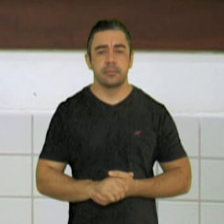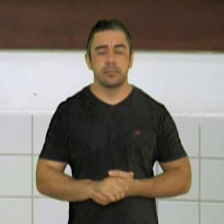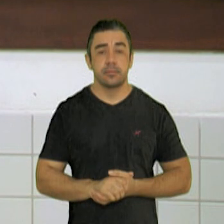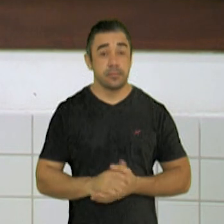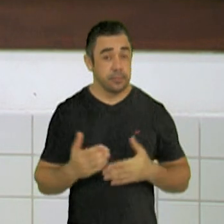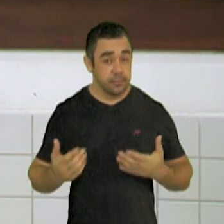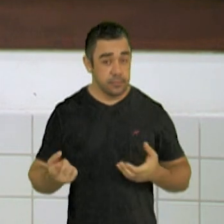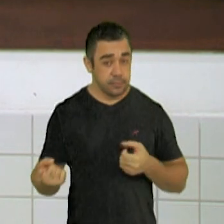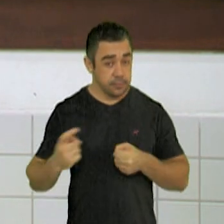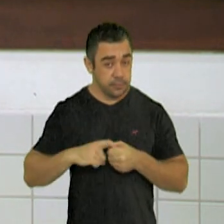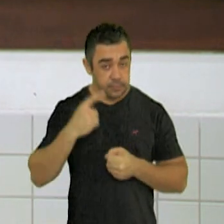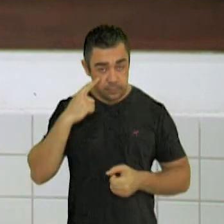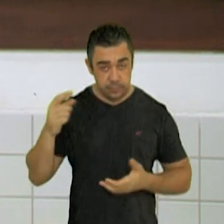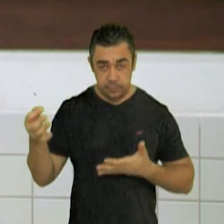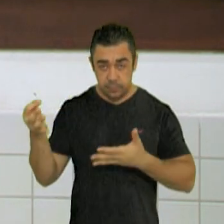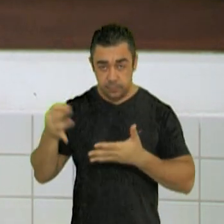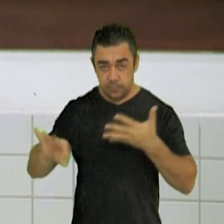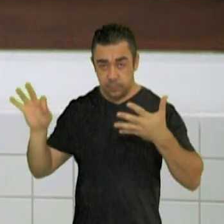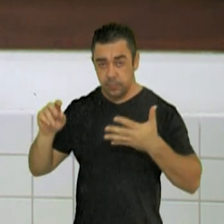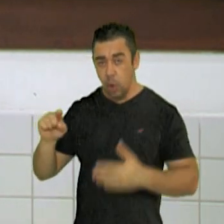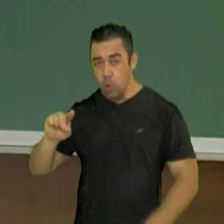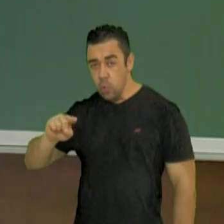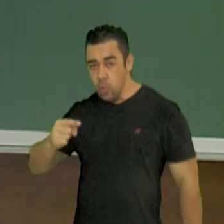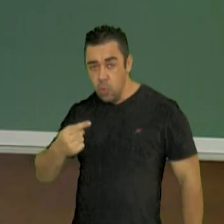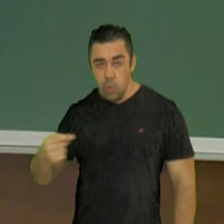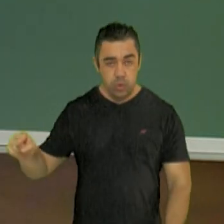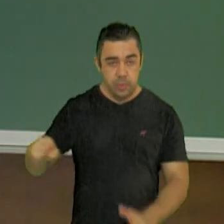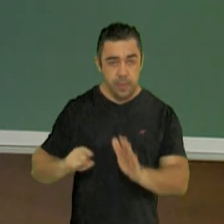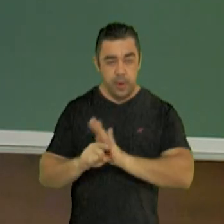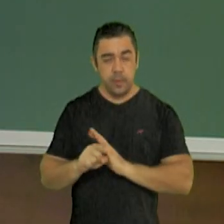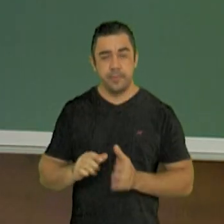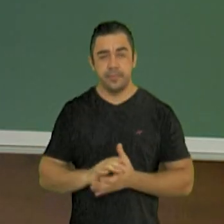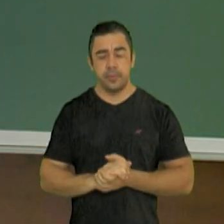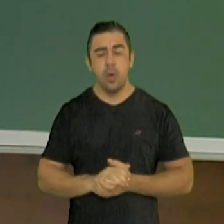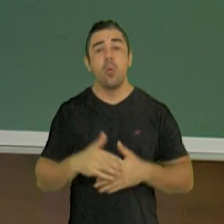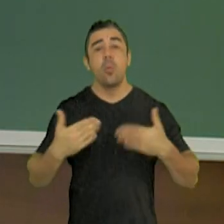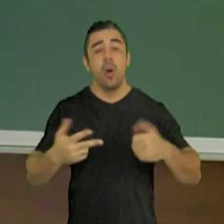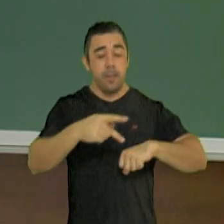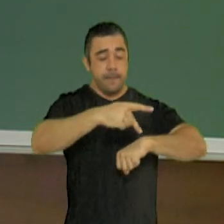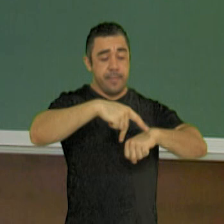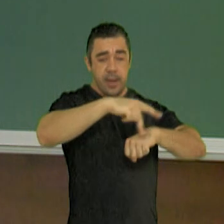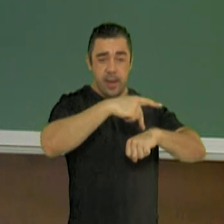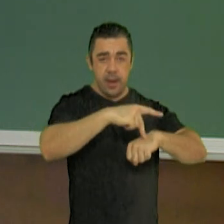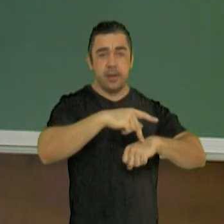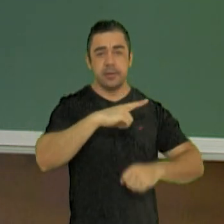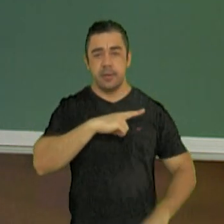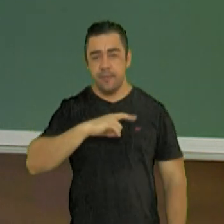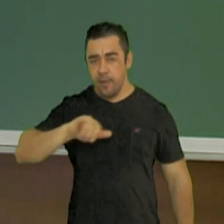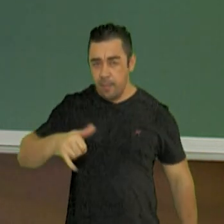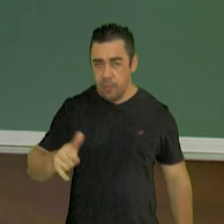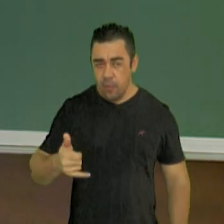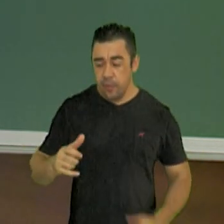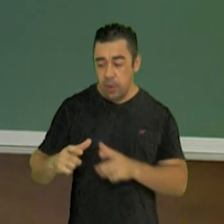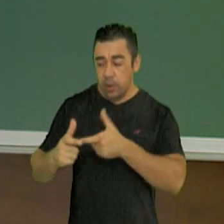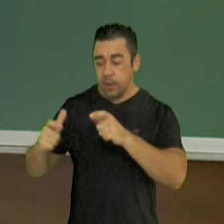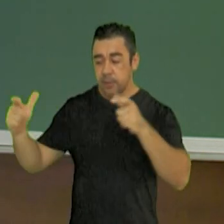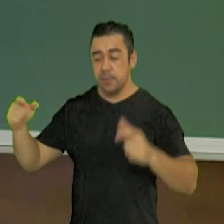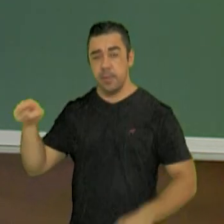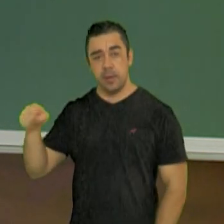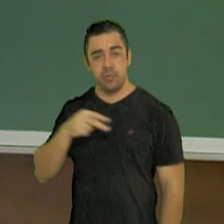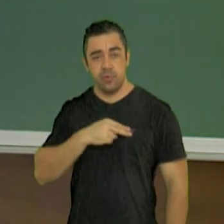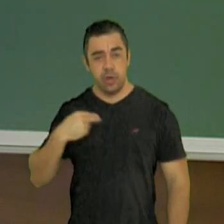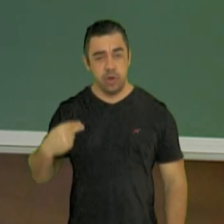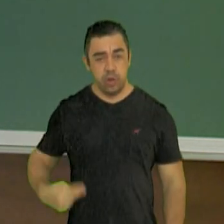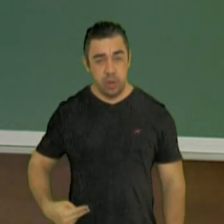Então vamos lá, nono ano, correção do último questionário da aula de hoje. País da Oceania que se beneficiou do crescimento econômico acelerado